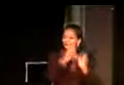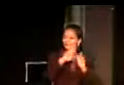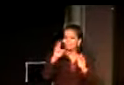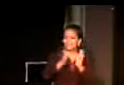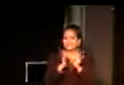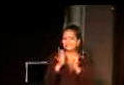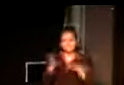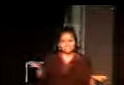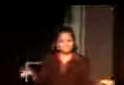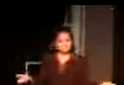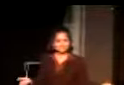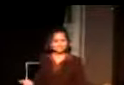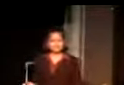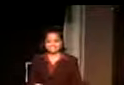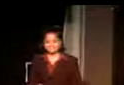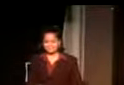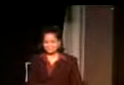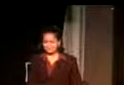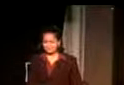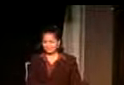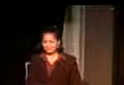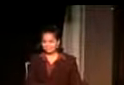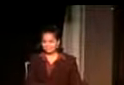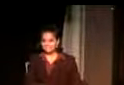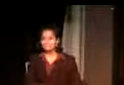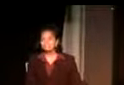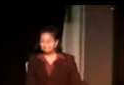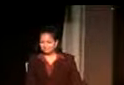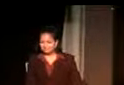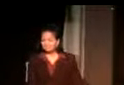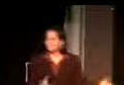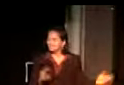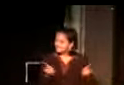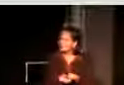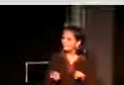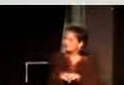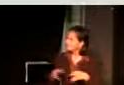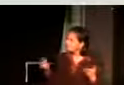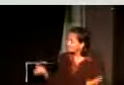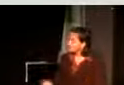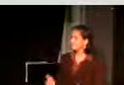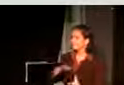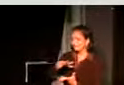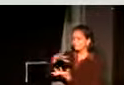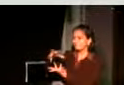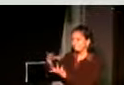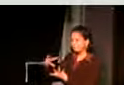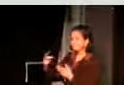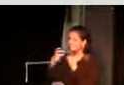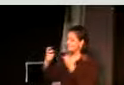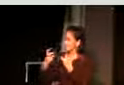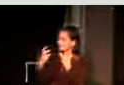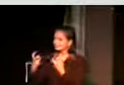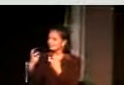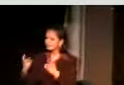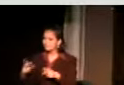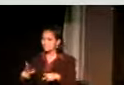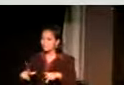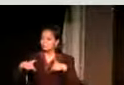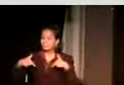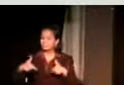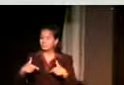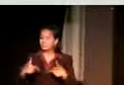nome e o nosso mundo queridos clama por misericórdia ativa nós vivemos